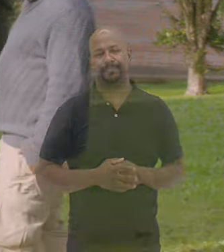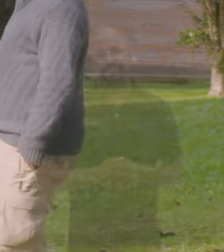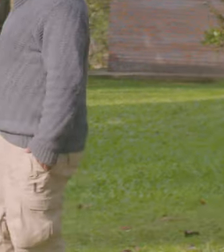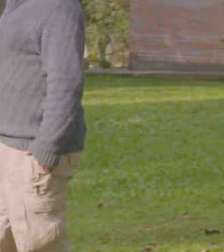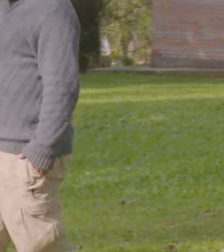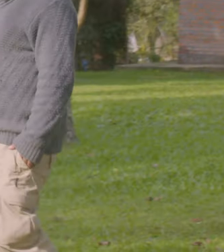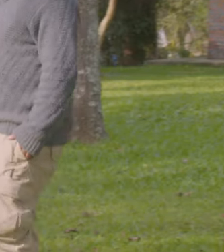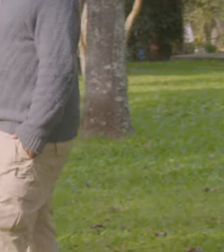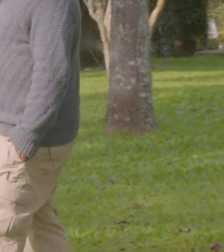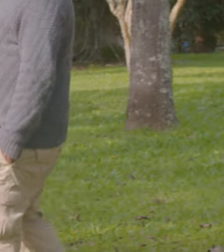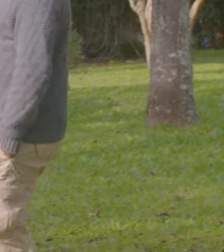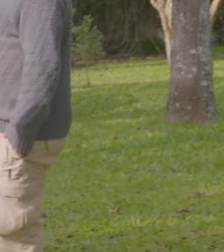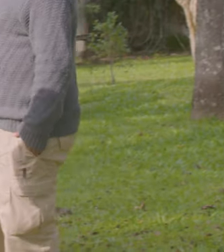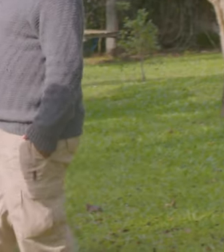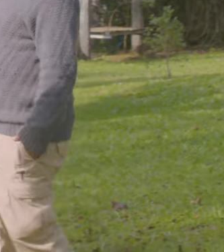andam pelo jardim